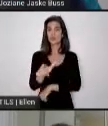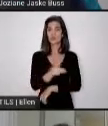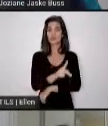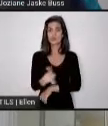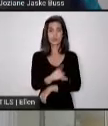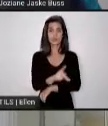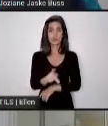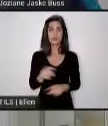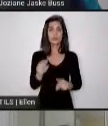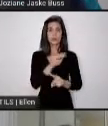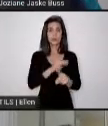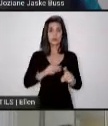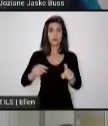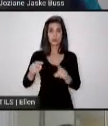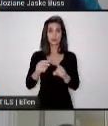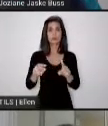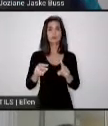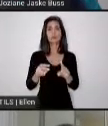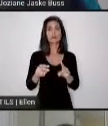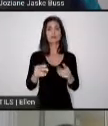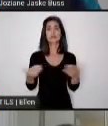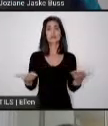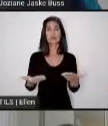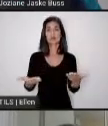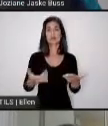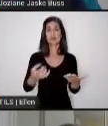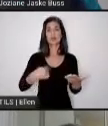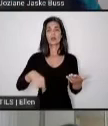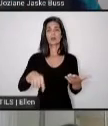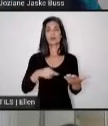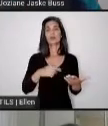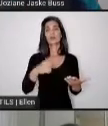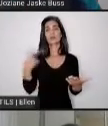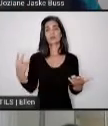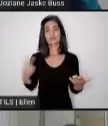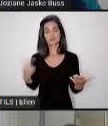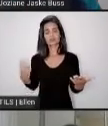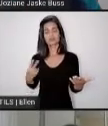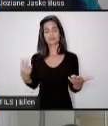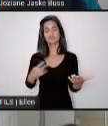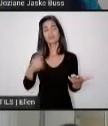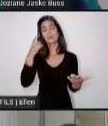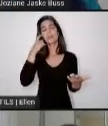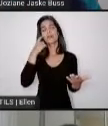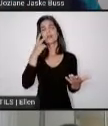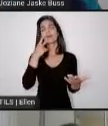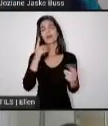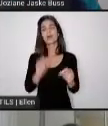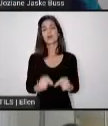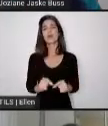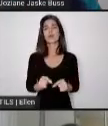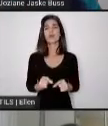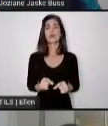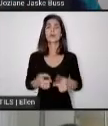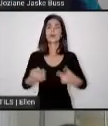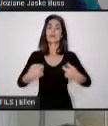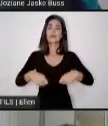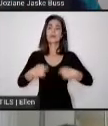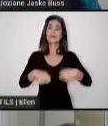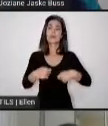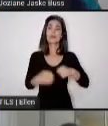pensamos em falar para vocês, eu e a Josiane, que há necessidade de criação